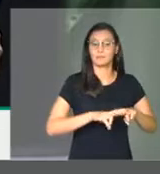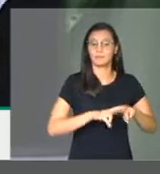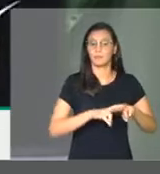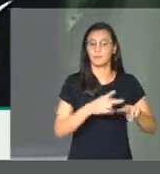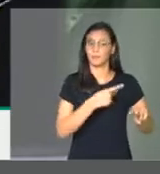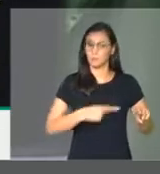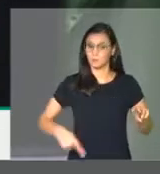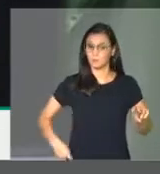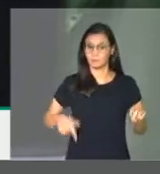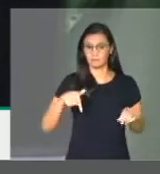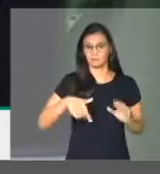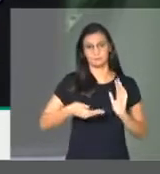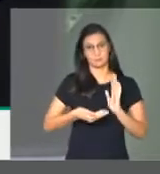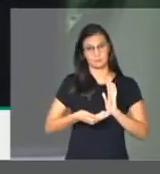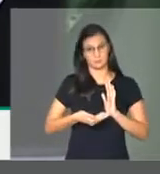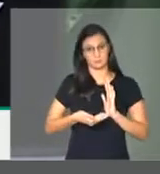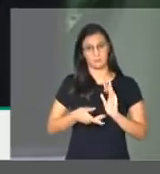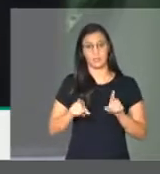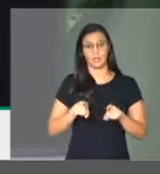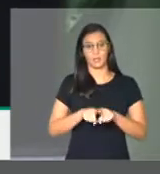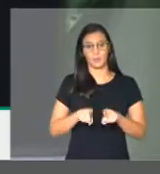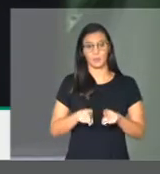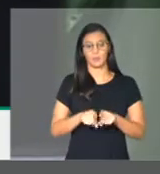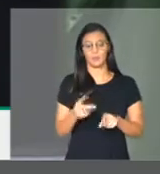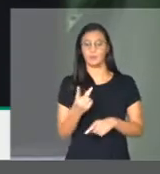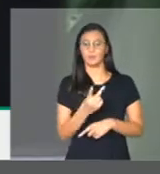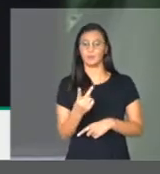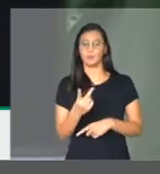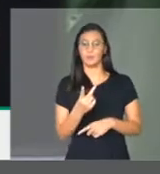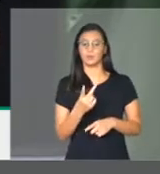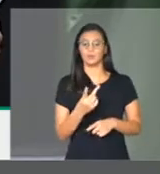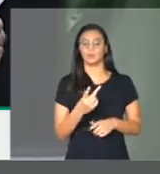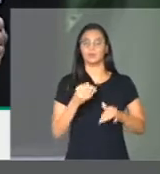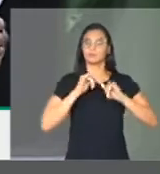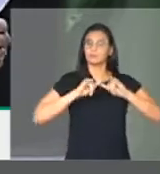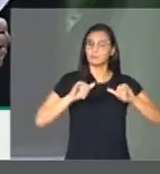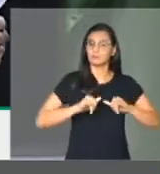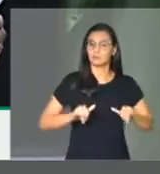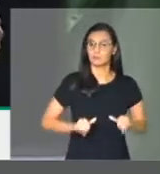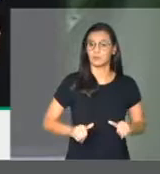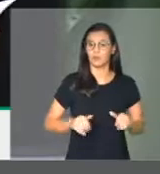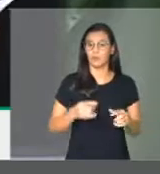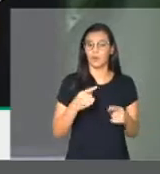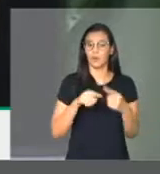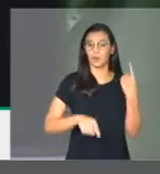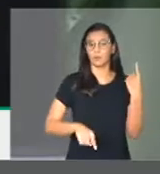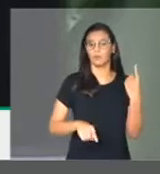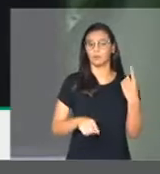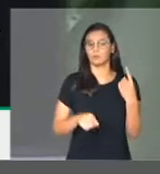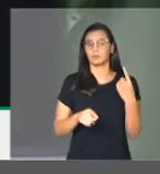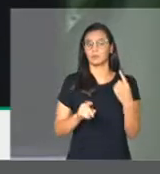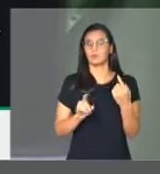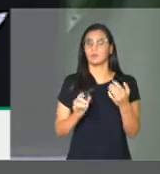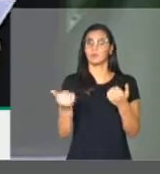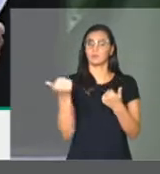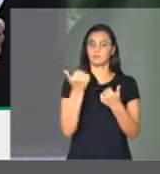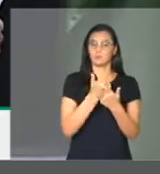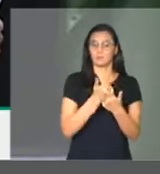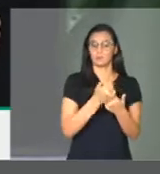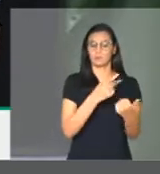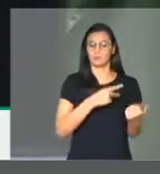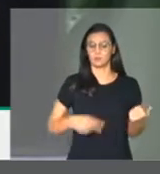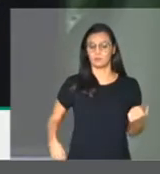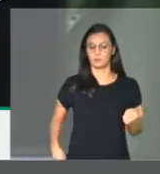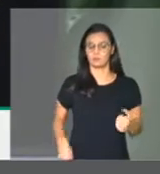desta Casa, além das duas graves denúncias propostas contra o atual presidente e uma sucessão de